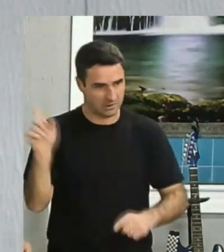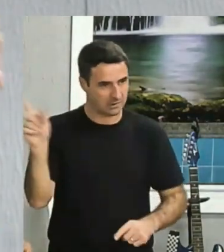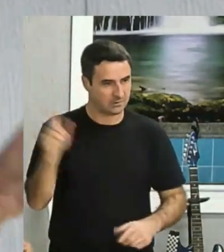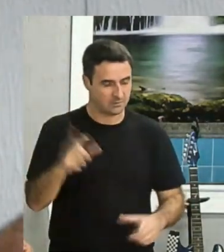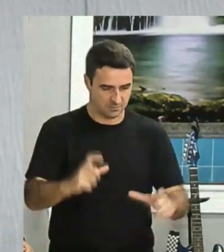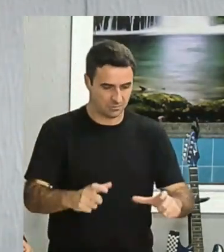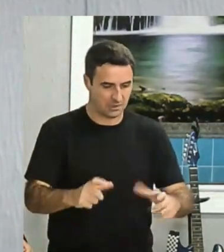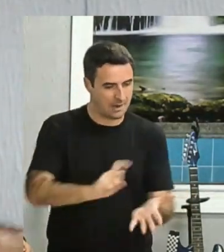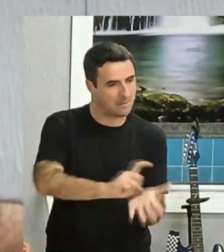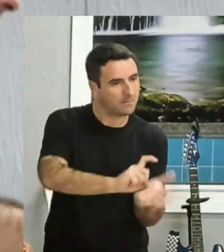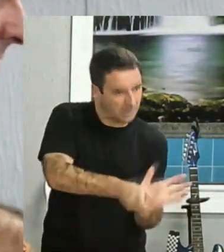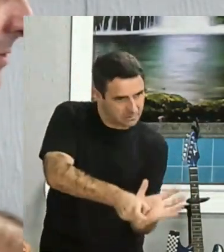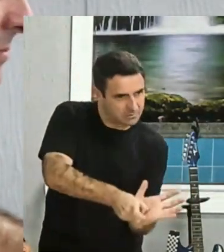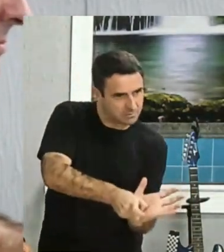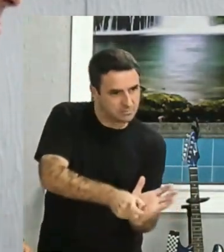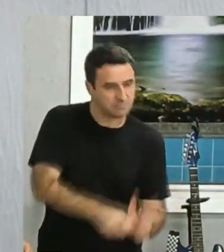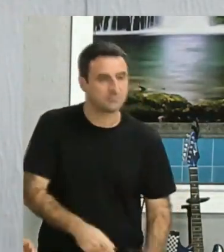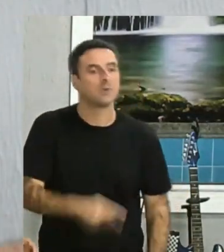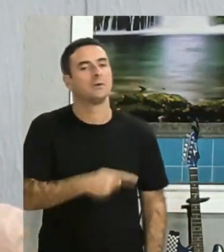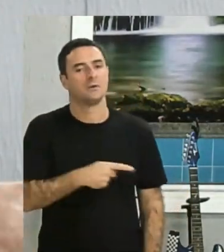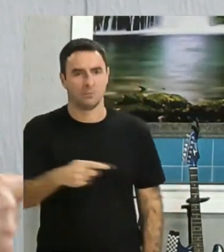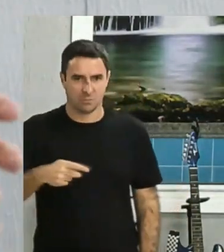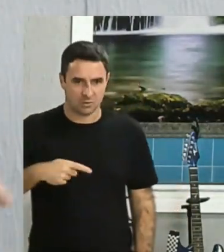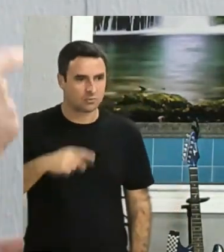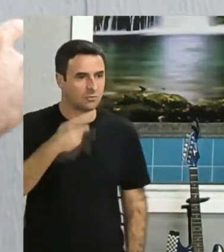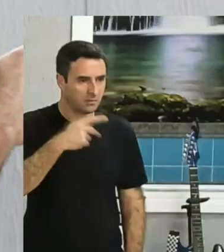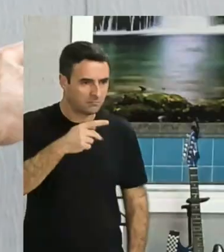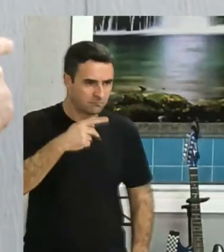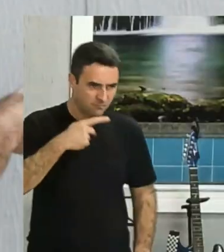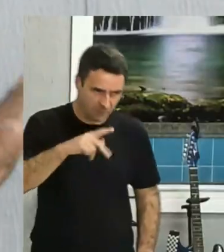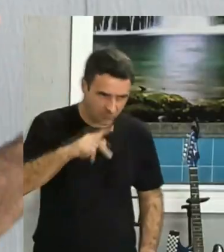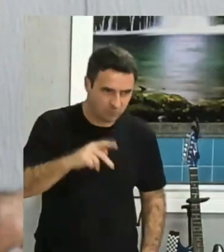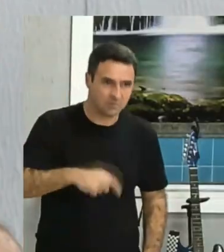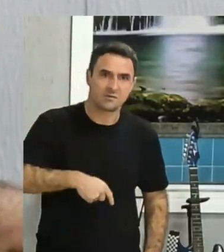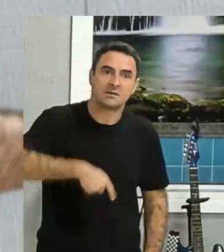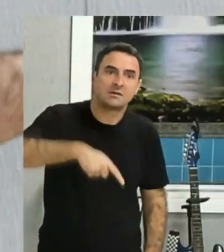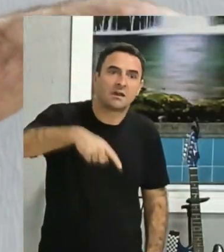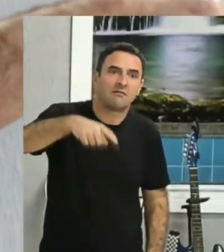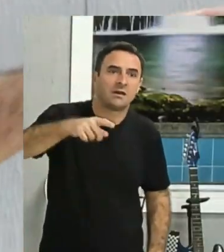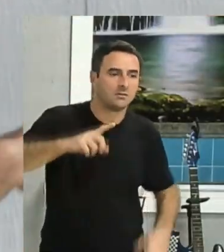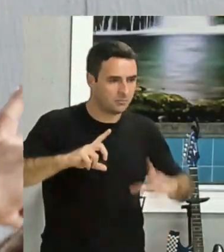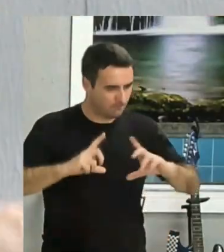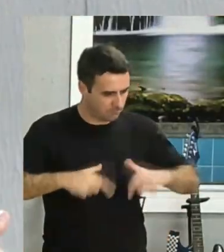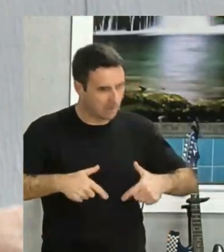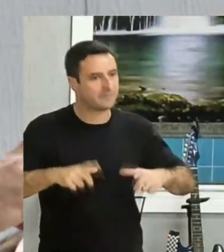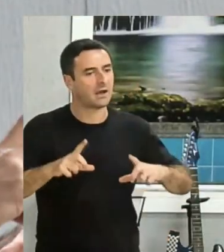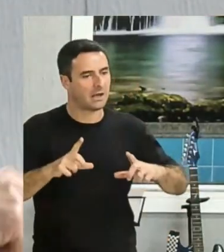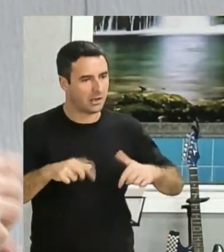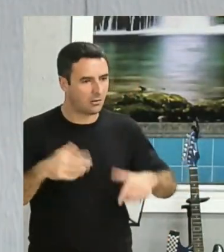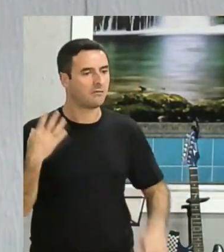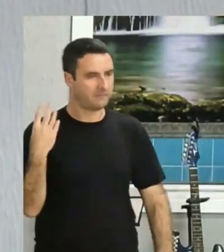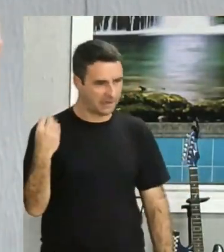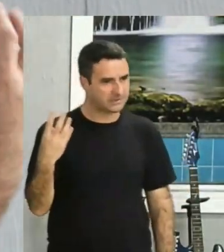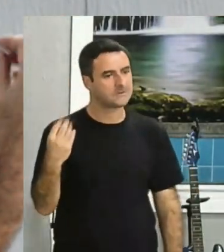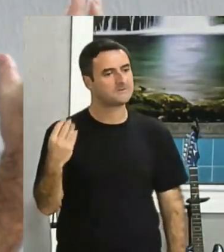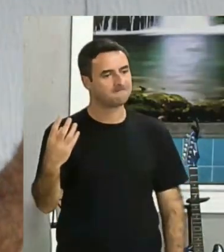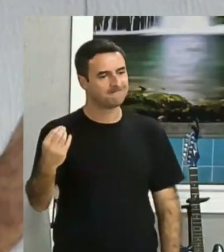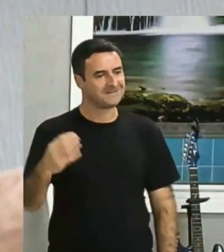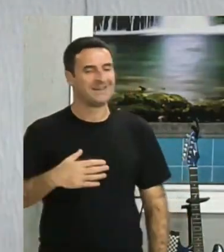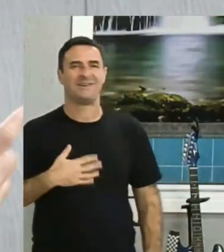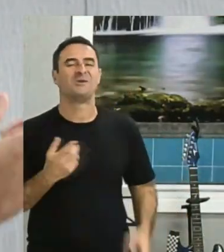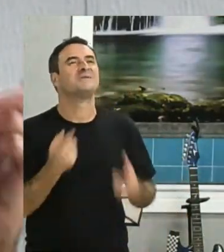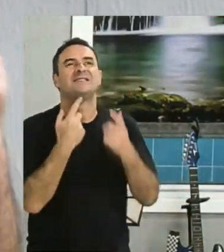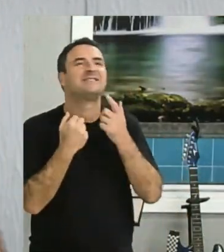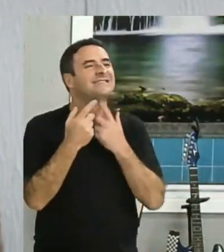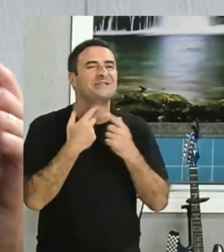estava indo para Israel, e ele já ia para Israel várias vezes. Esse é um sonho de consumo meu, ir para